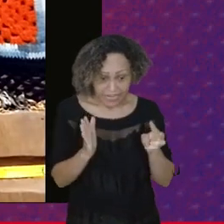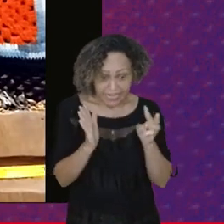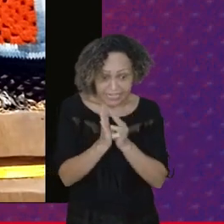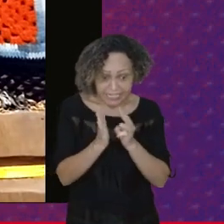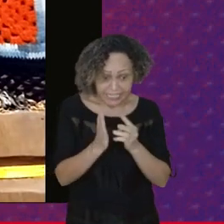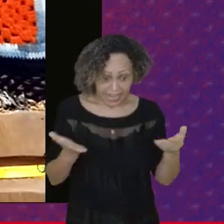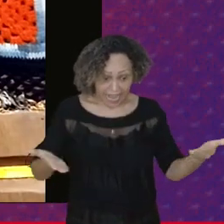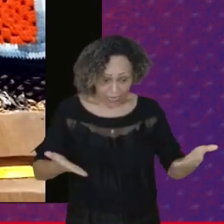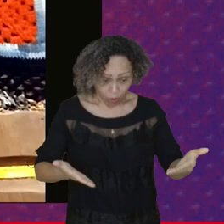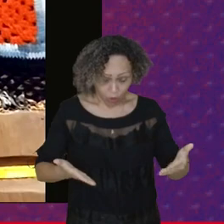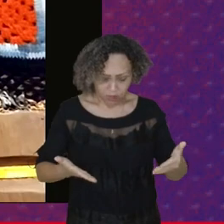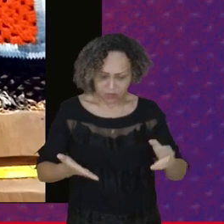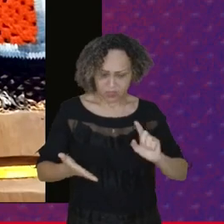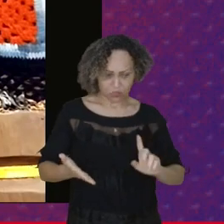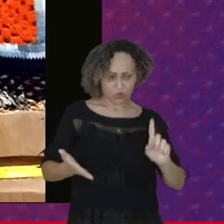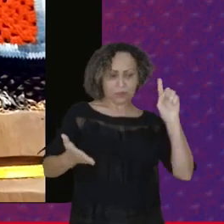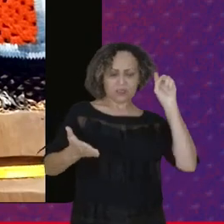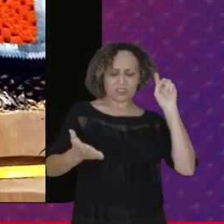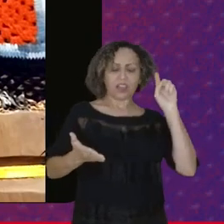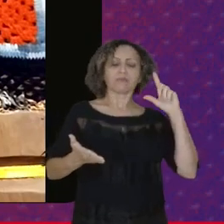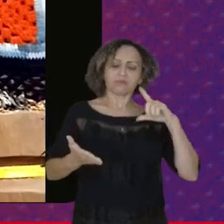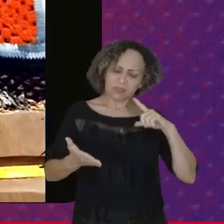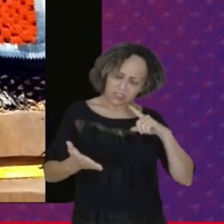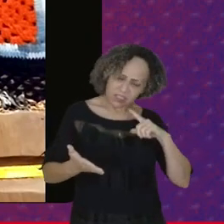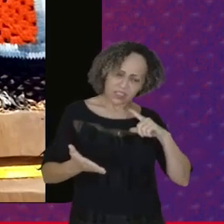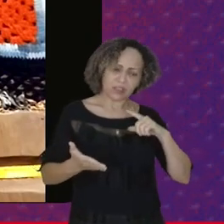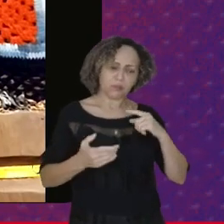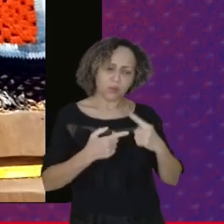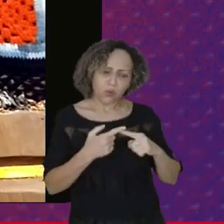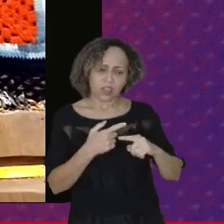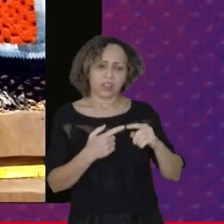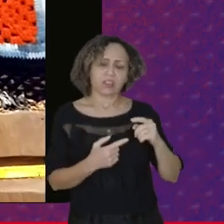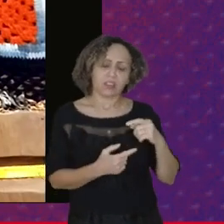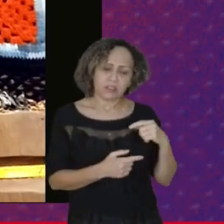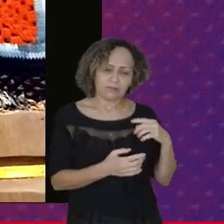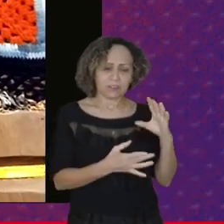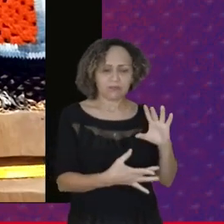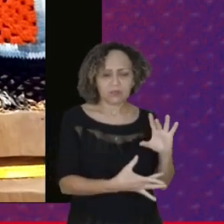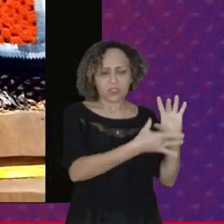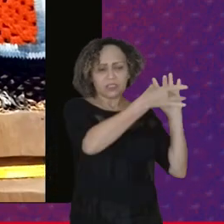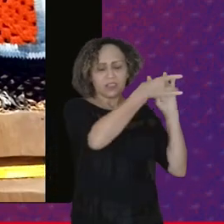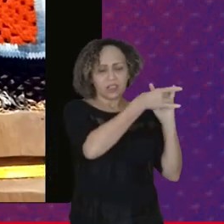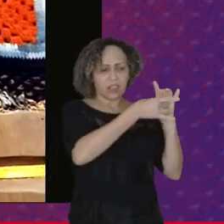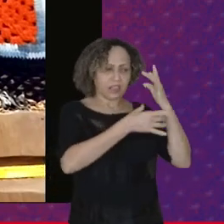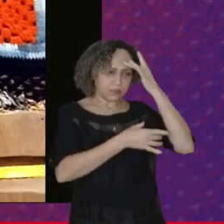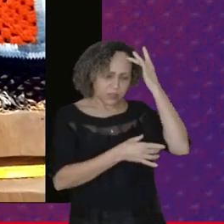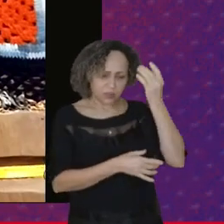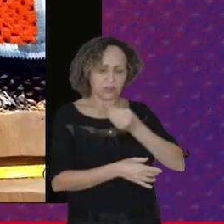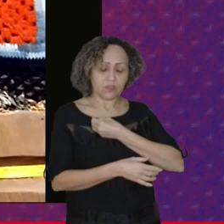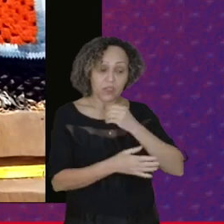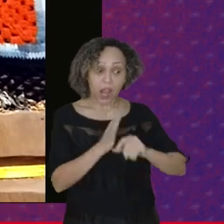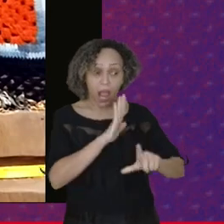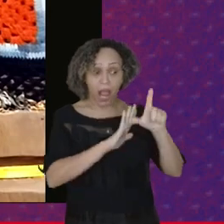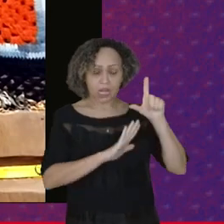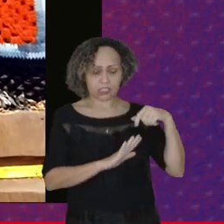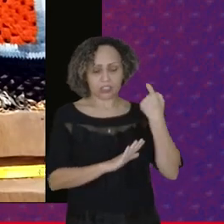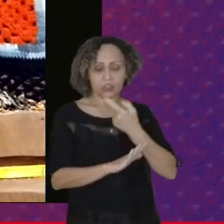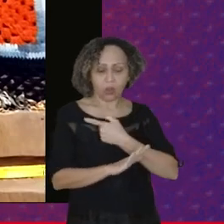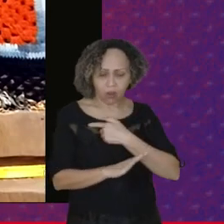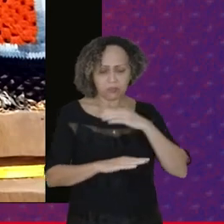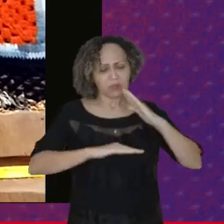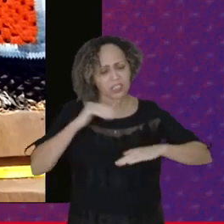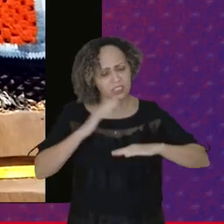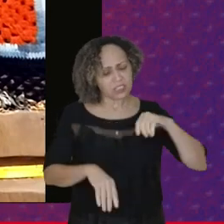não estamos com o pé no passado, sim, da nossa ancestralidade, praticando as nossas culturas, mas a gente está